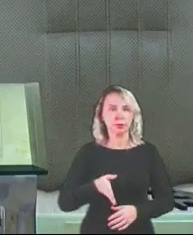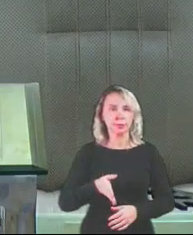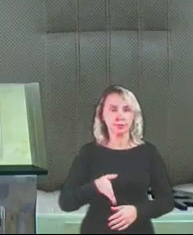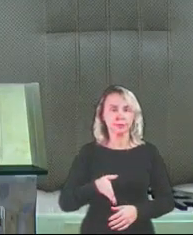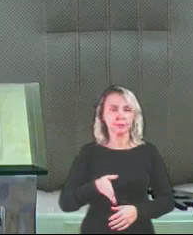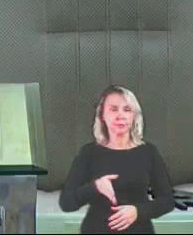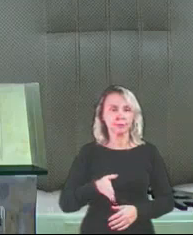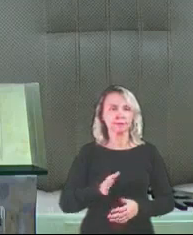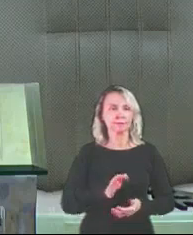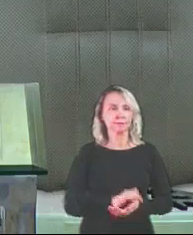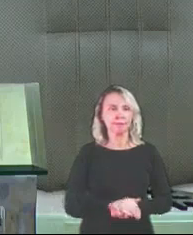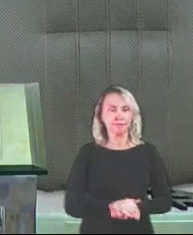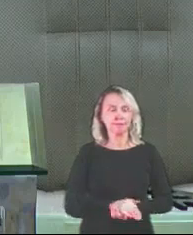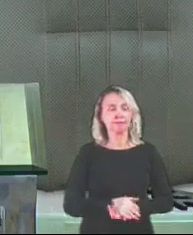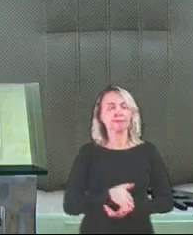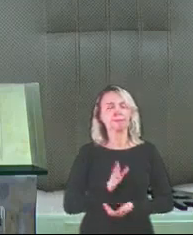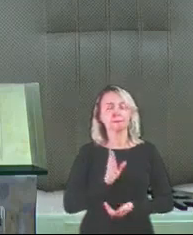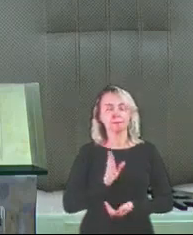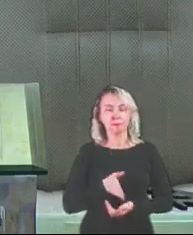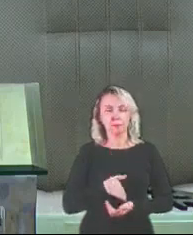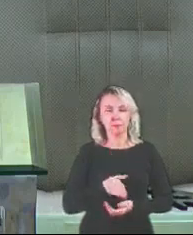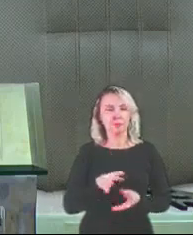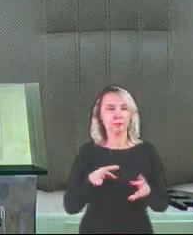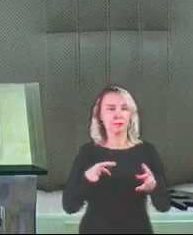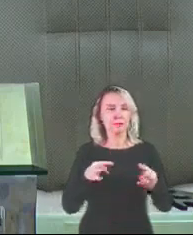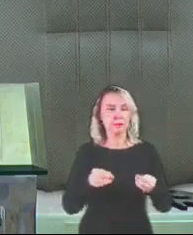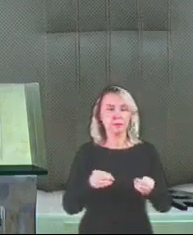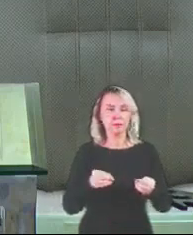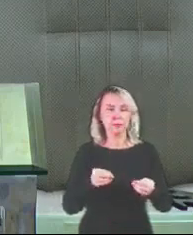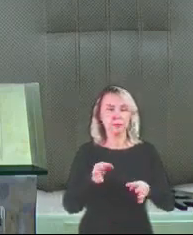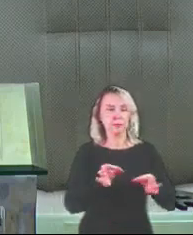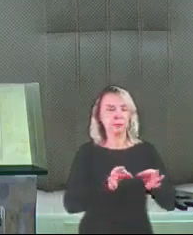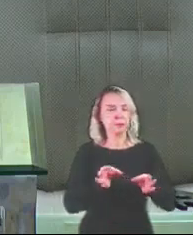O palco está armado.